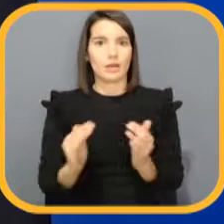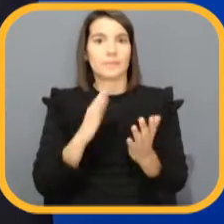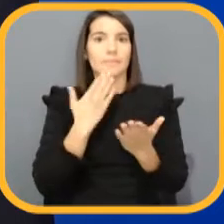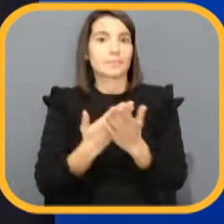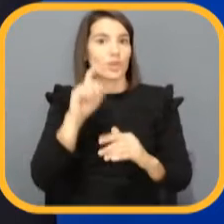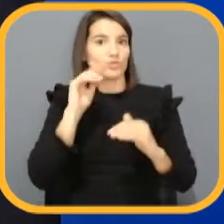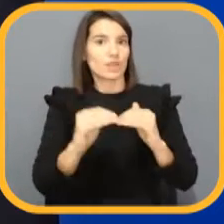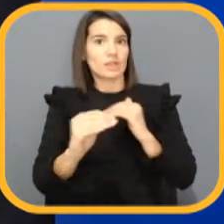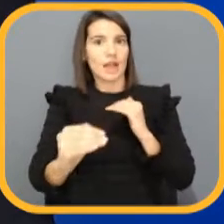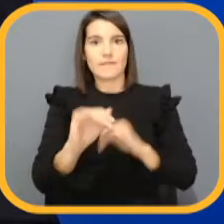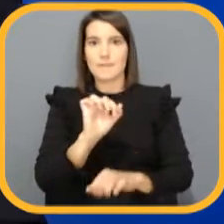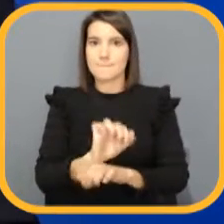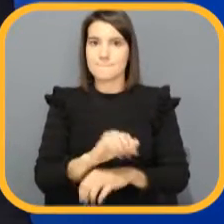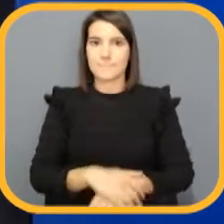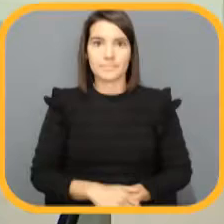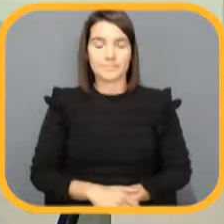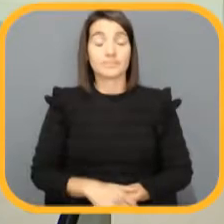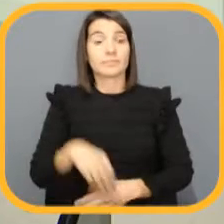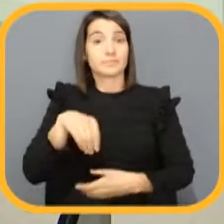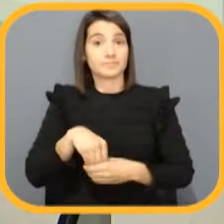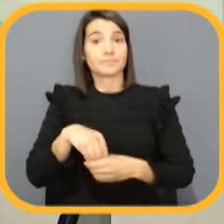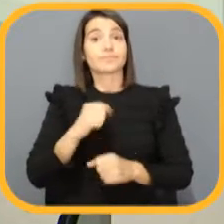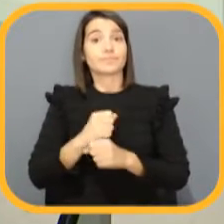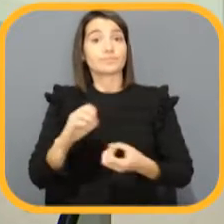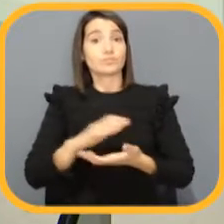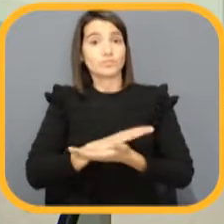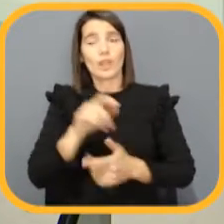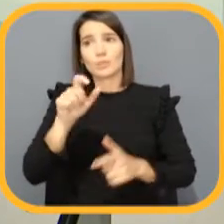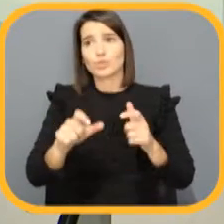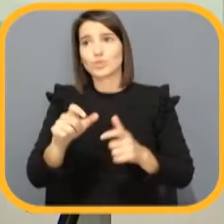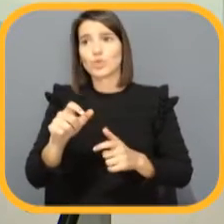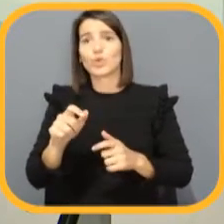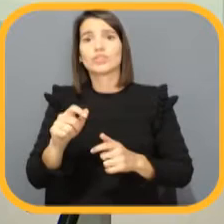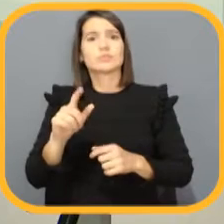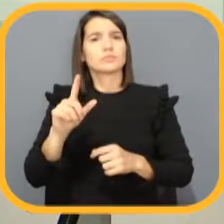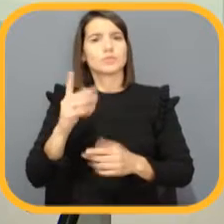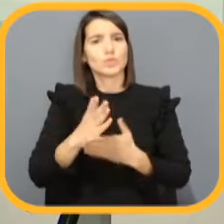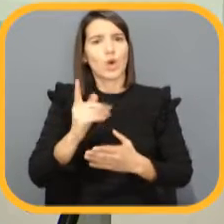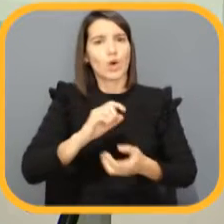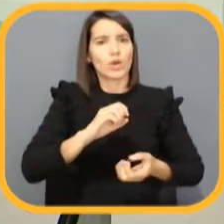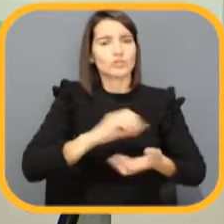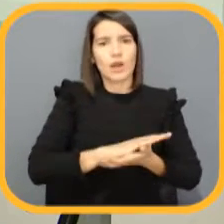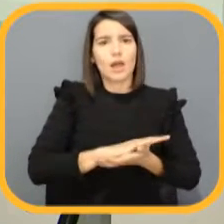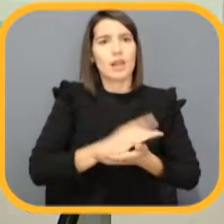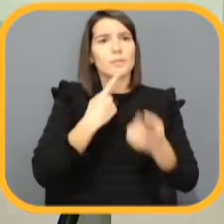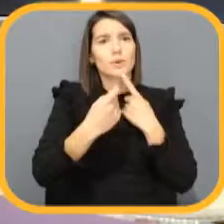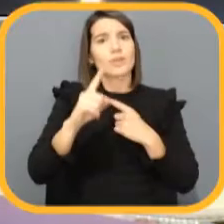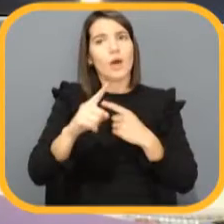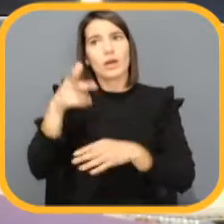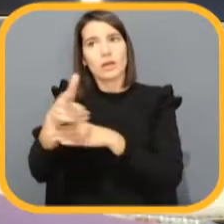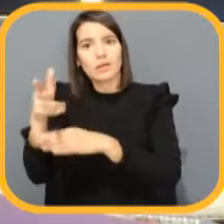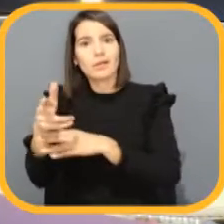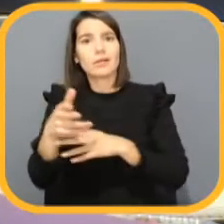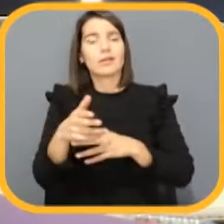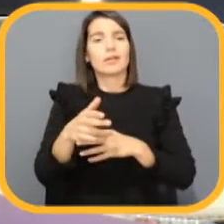sido cada vez mais diminutas para tornar-se sustentáveis. A redação inclui não apenas jornalistas, inclui repórteres de imagem,